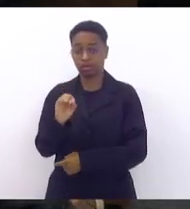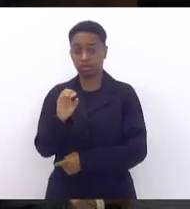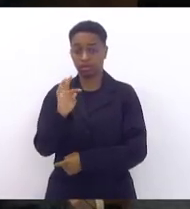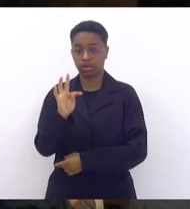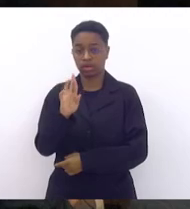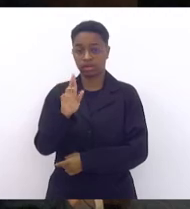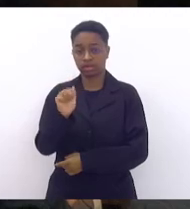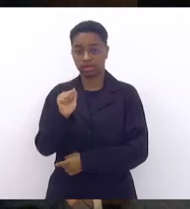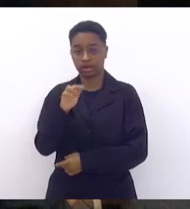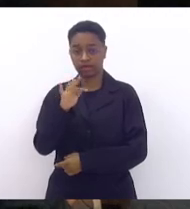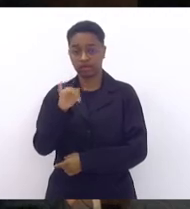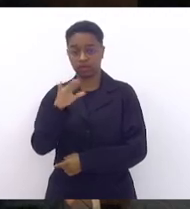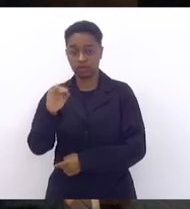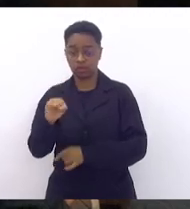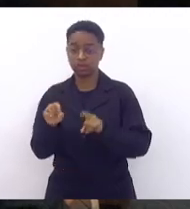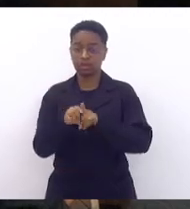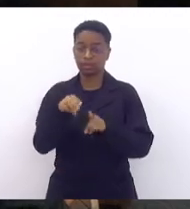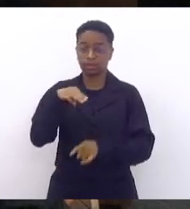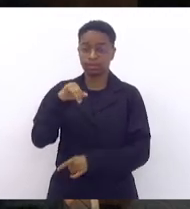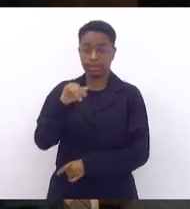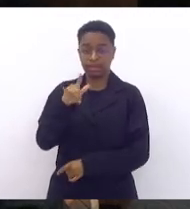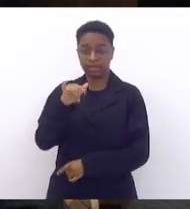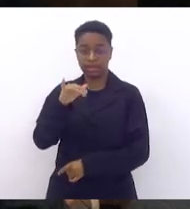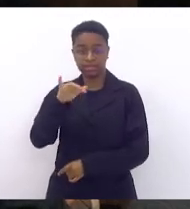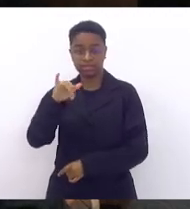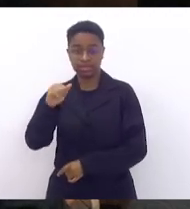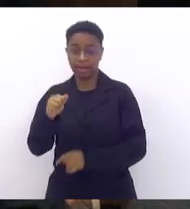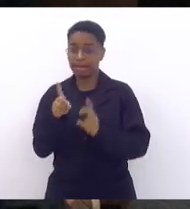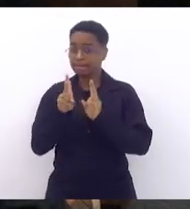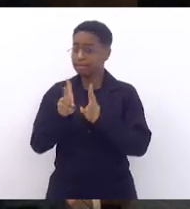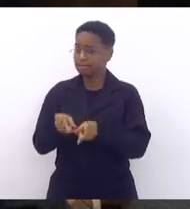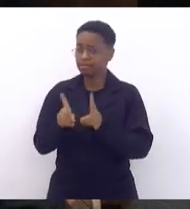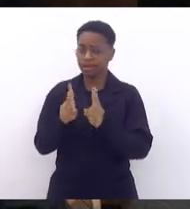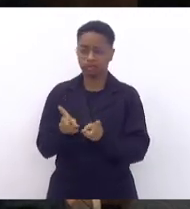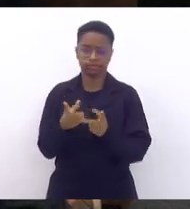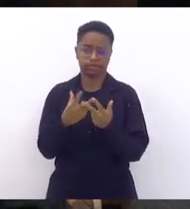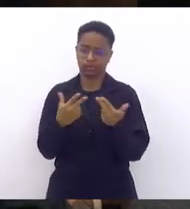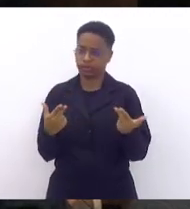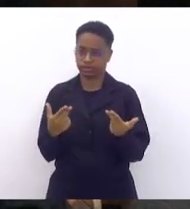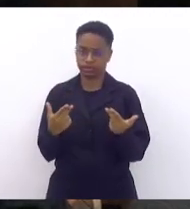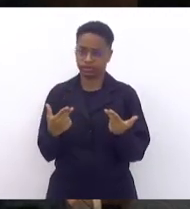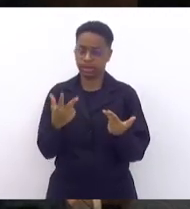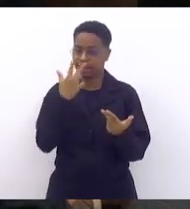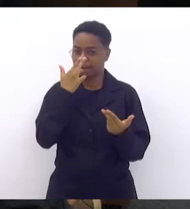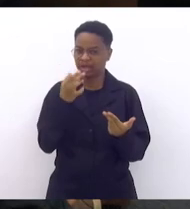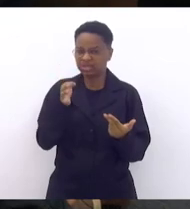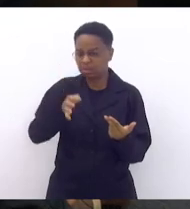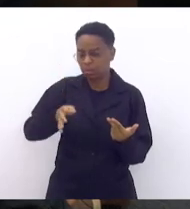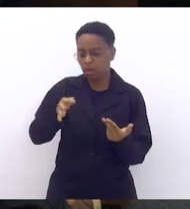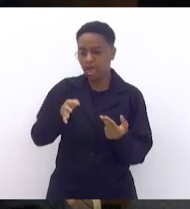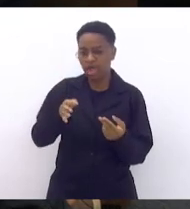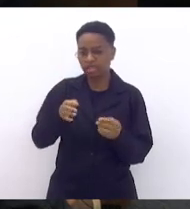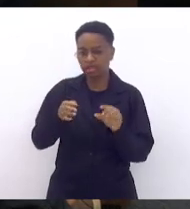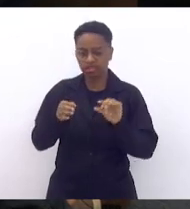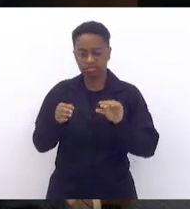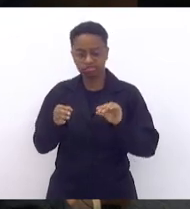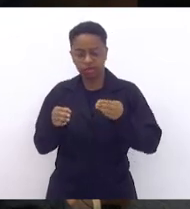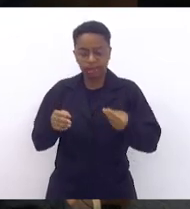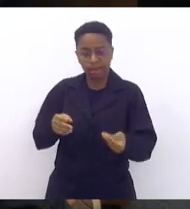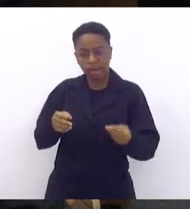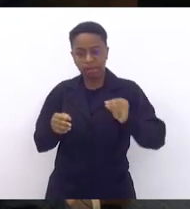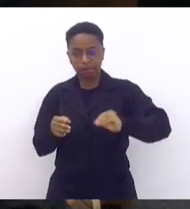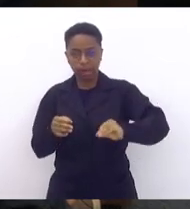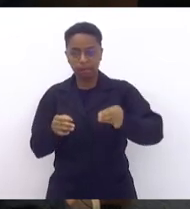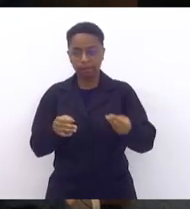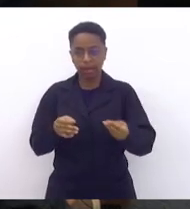milícia são faces da mesma moeda. Um é a cara e outro é a coroa. E, quando eu falava isso, ficava